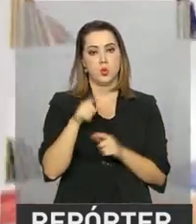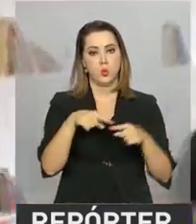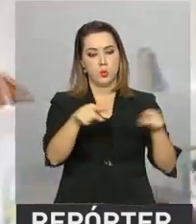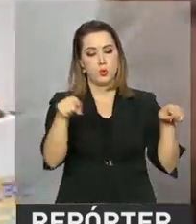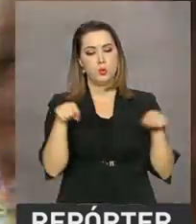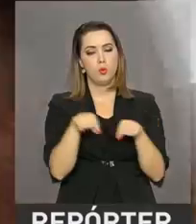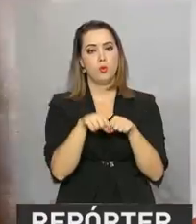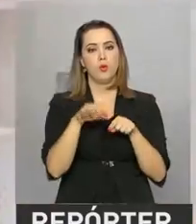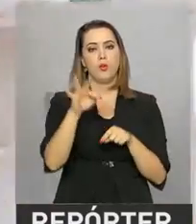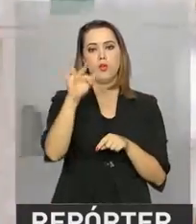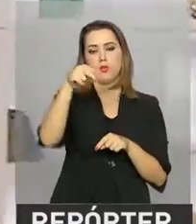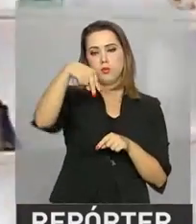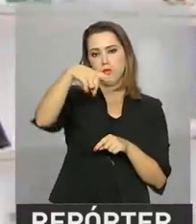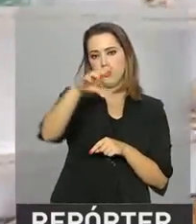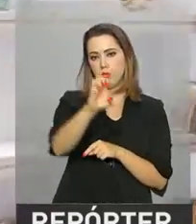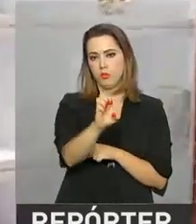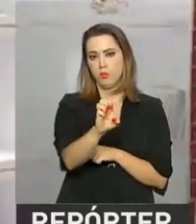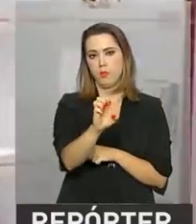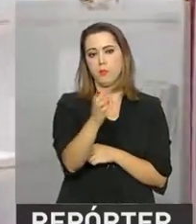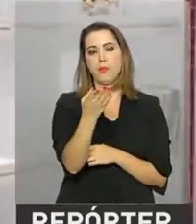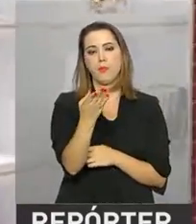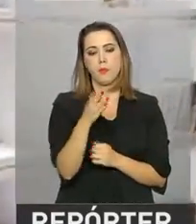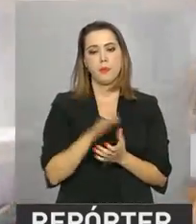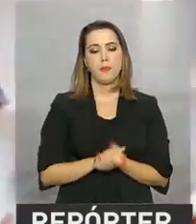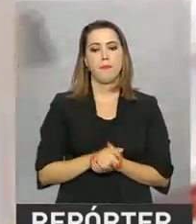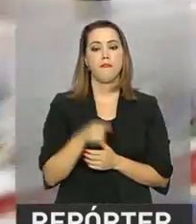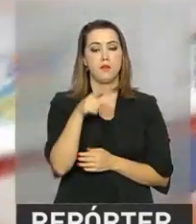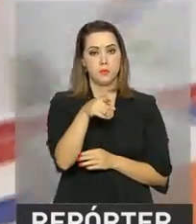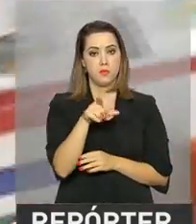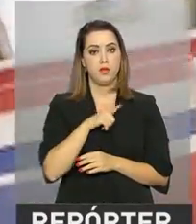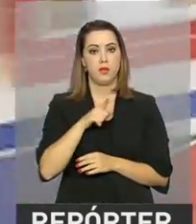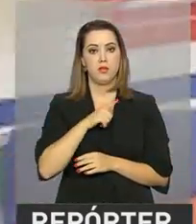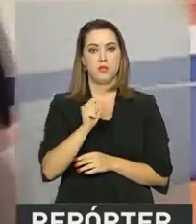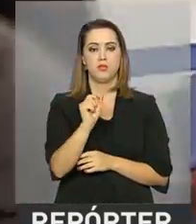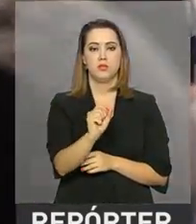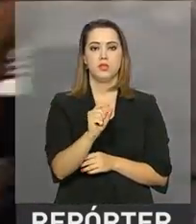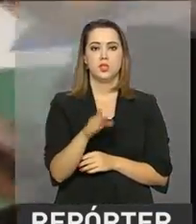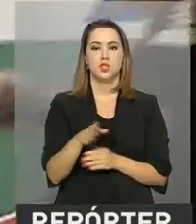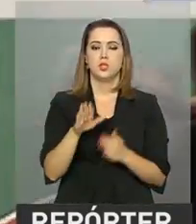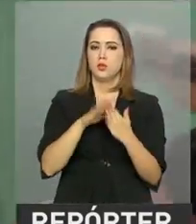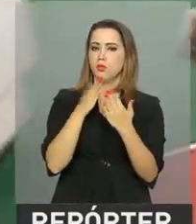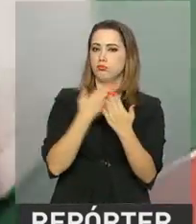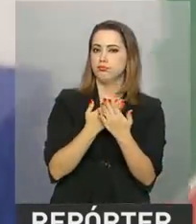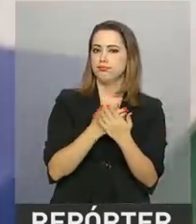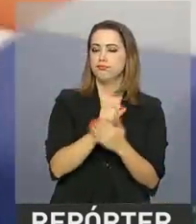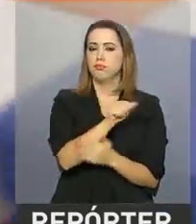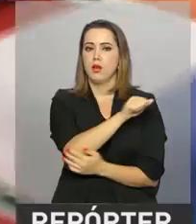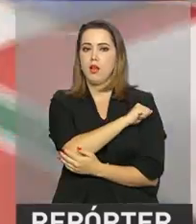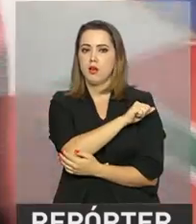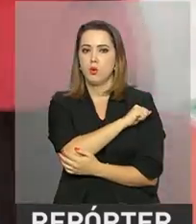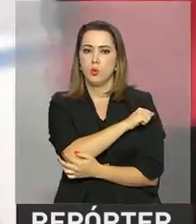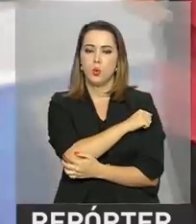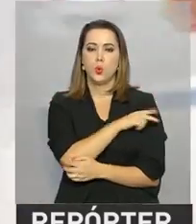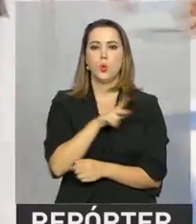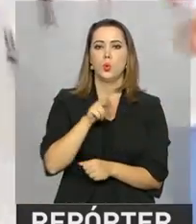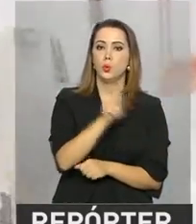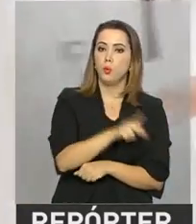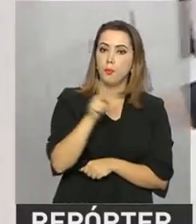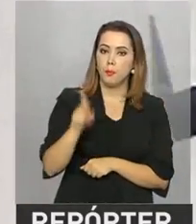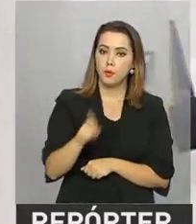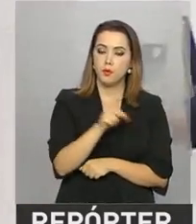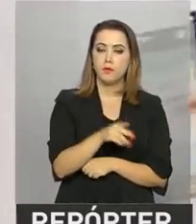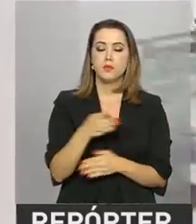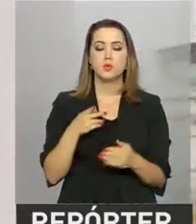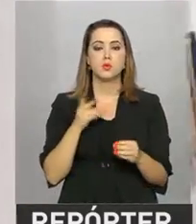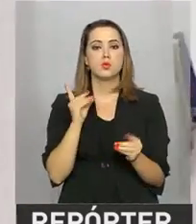de Desenvolvimento da Educação, o FNDE. Aqui, estudantes e professores encontram dicionários, livros